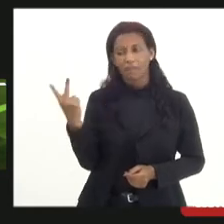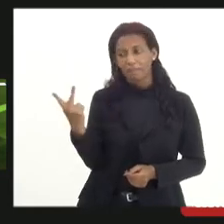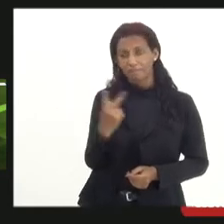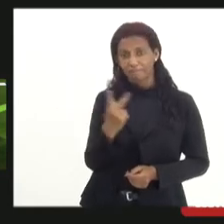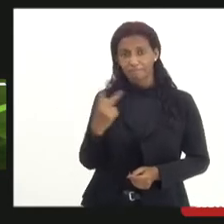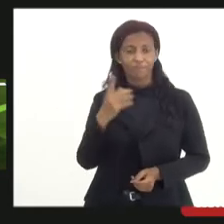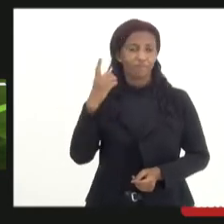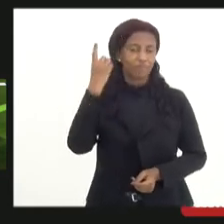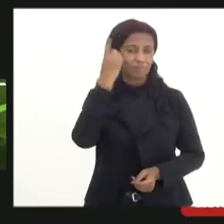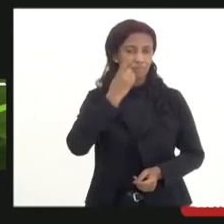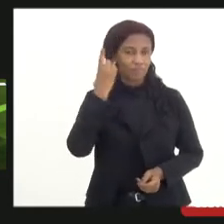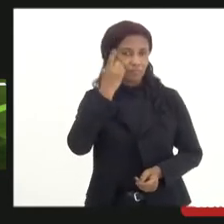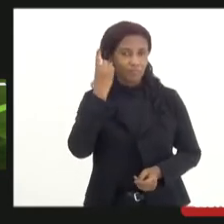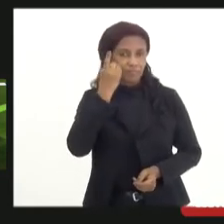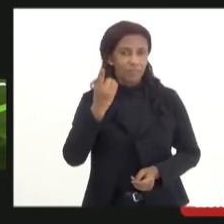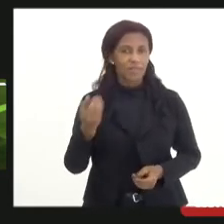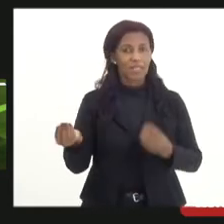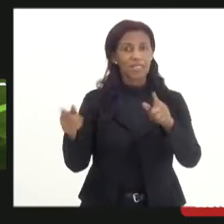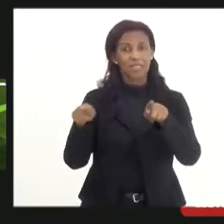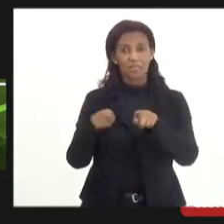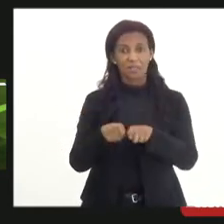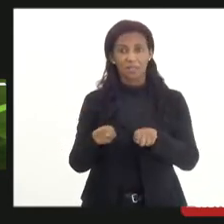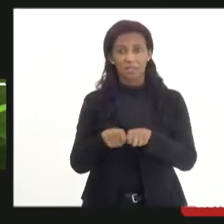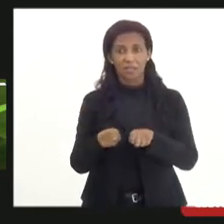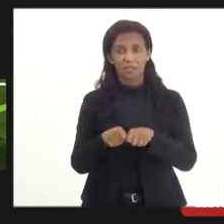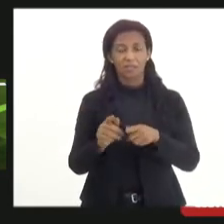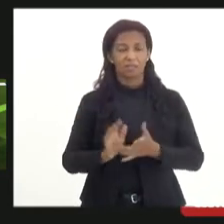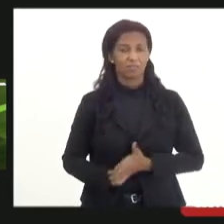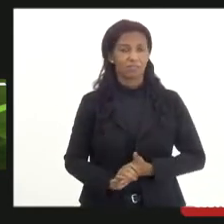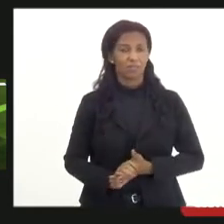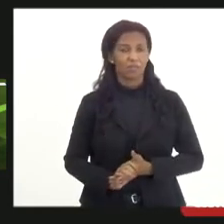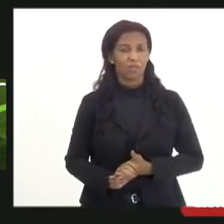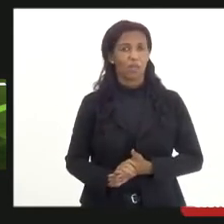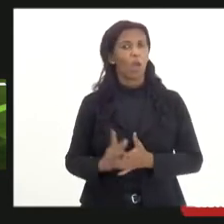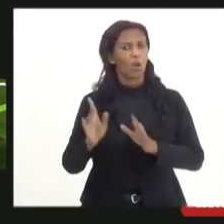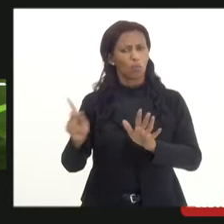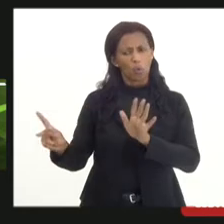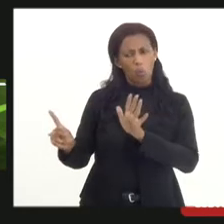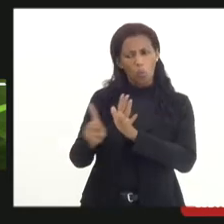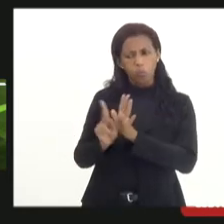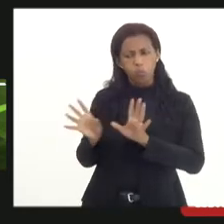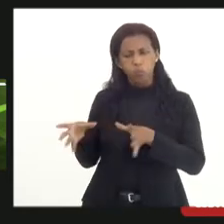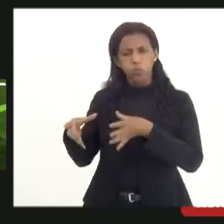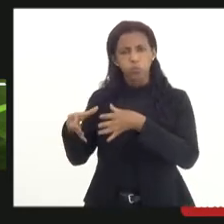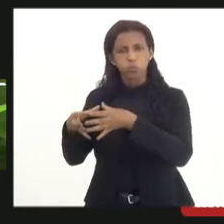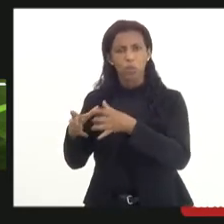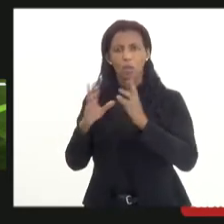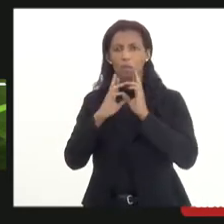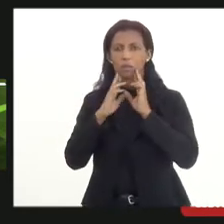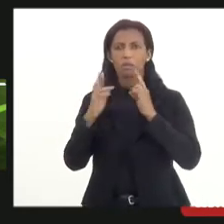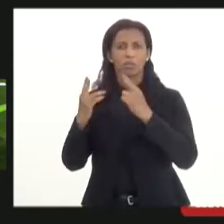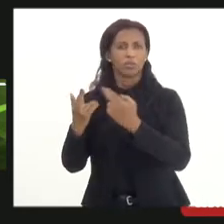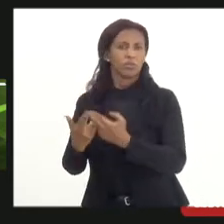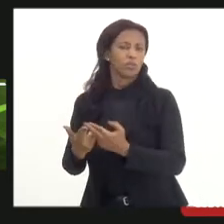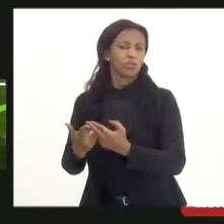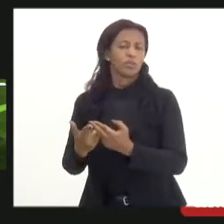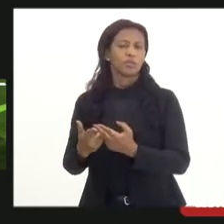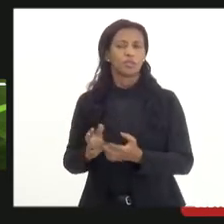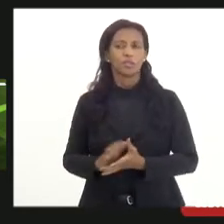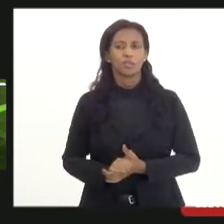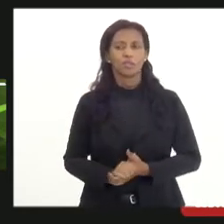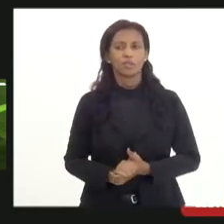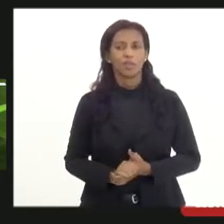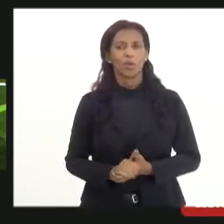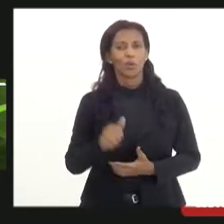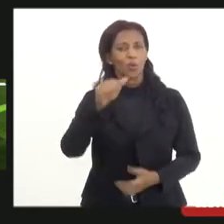Carneiro, que também foi fruto, né, das reuniões realizadas